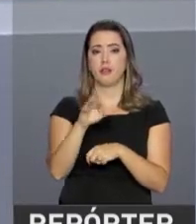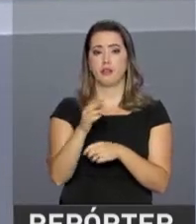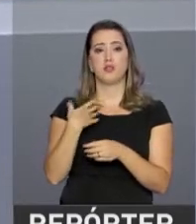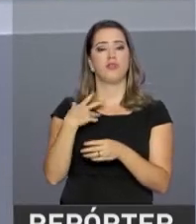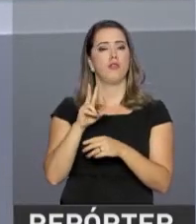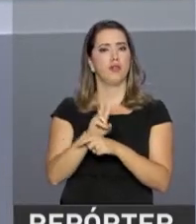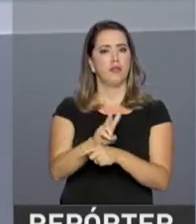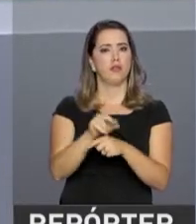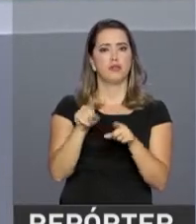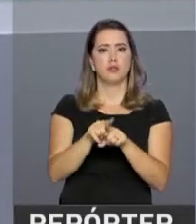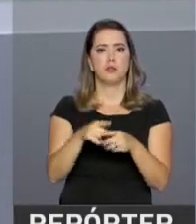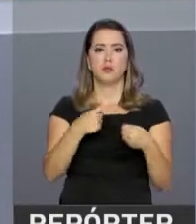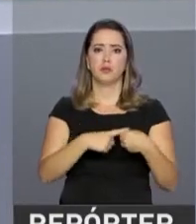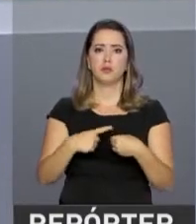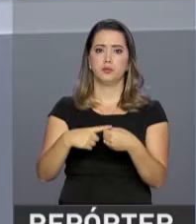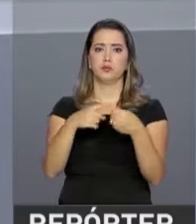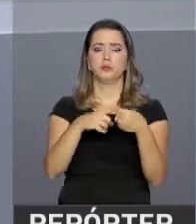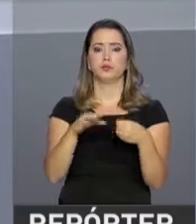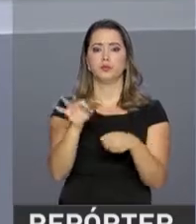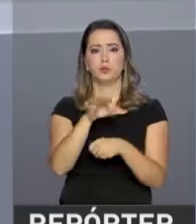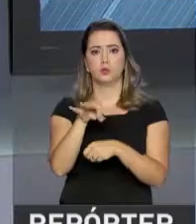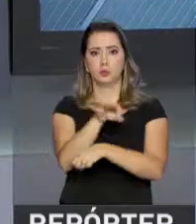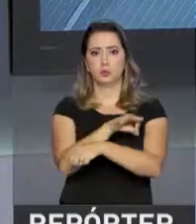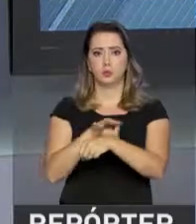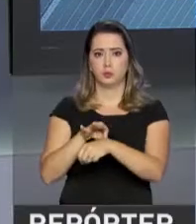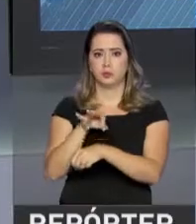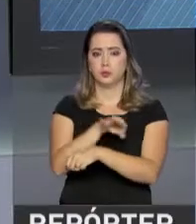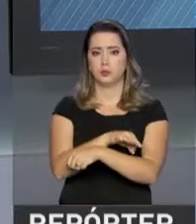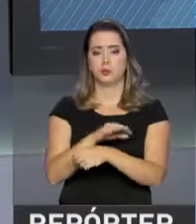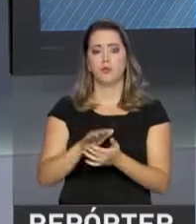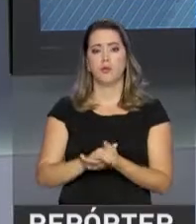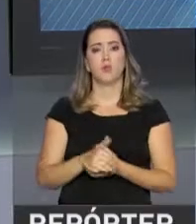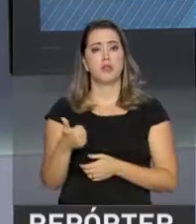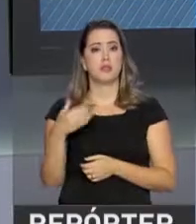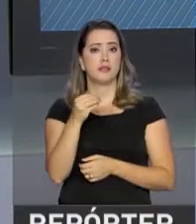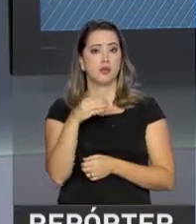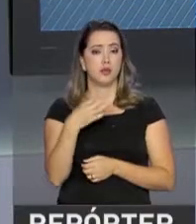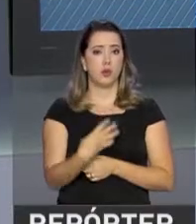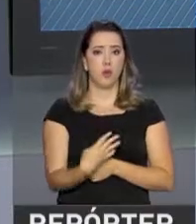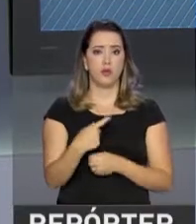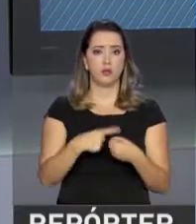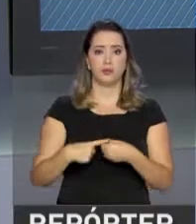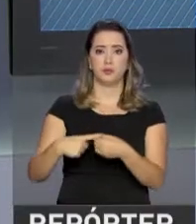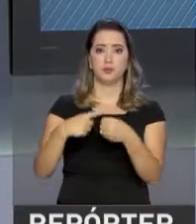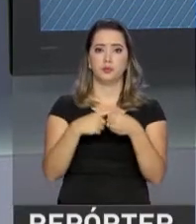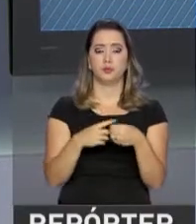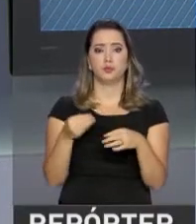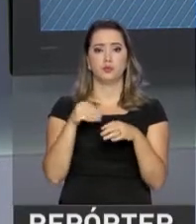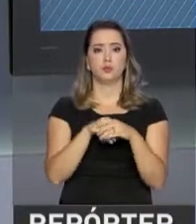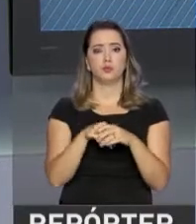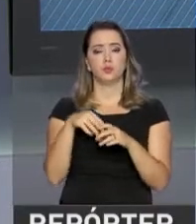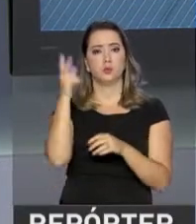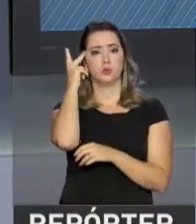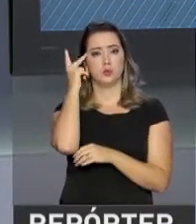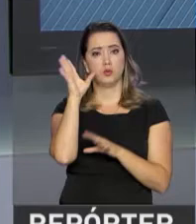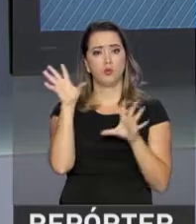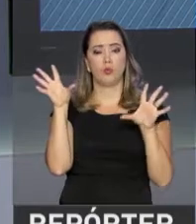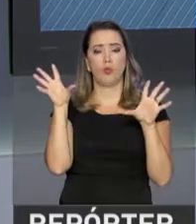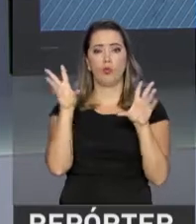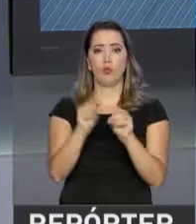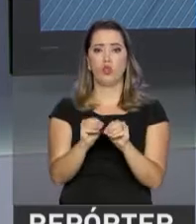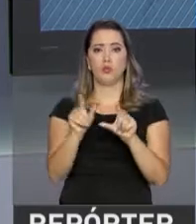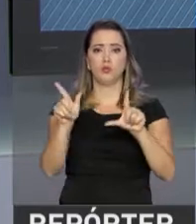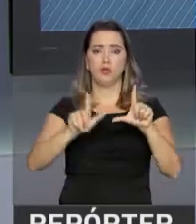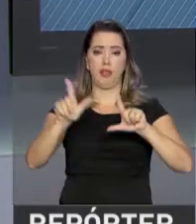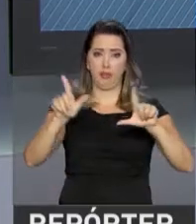que é transmitida pelo aedes aegypti 104 municípios do interior do estado de são paulo vão desligar amanhã o sinal